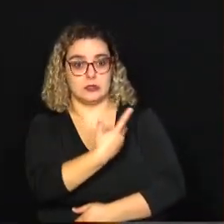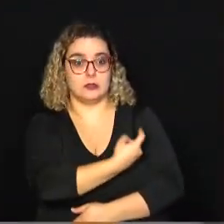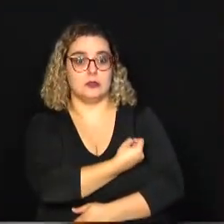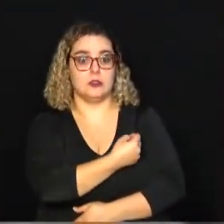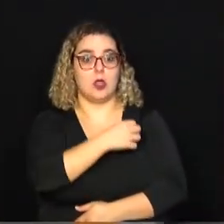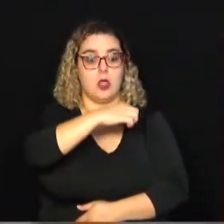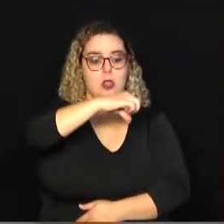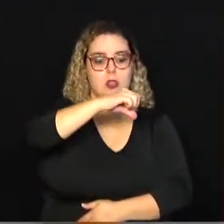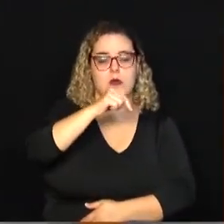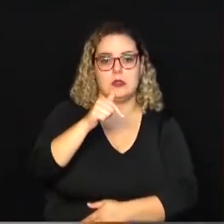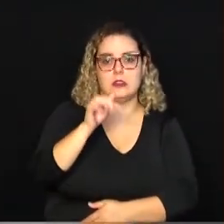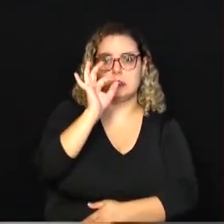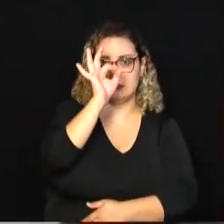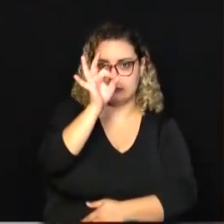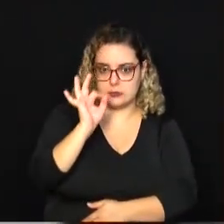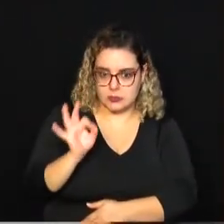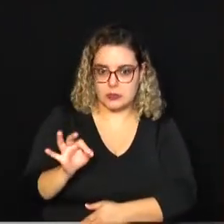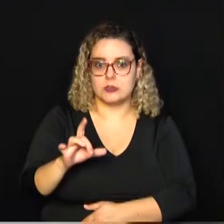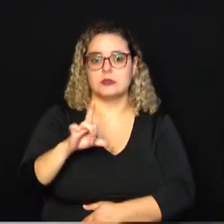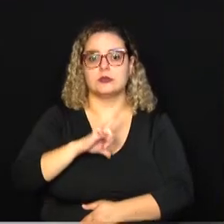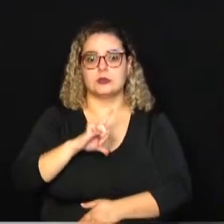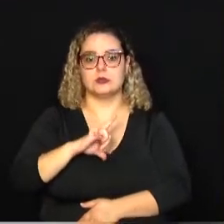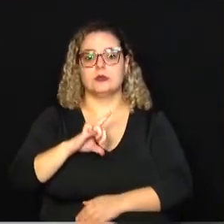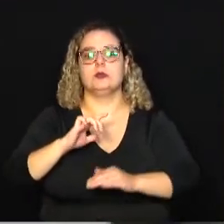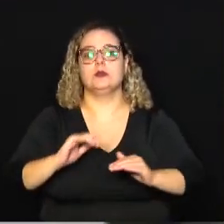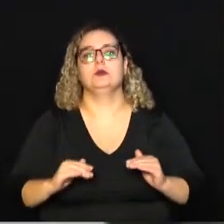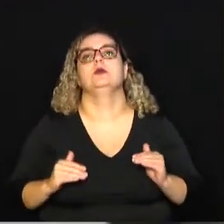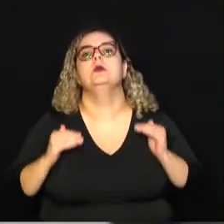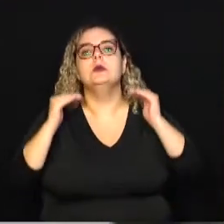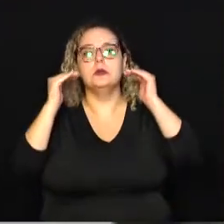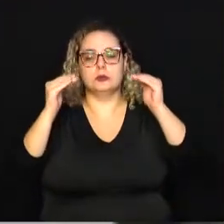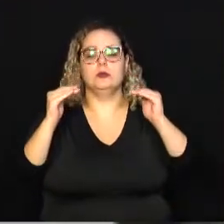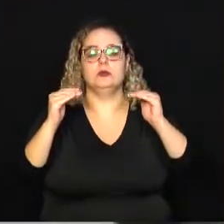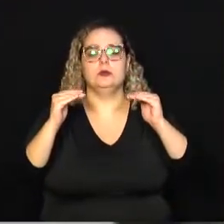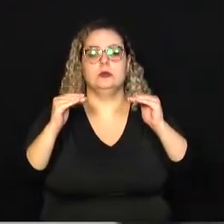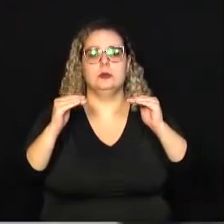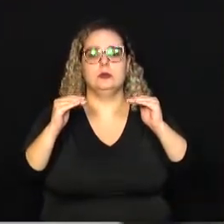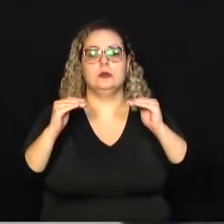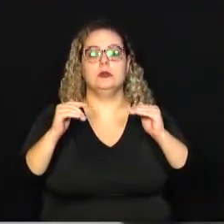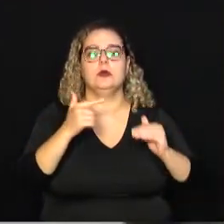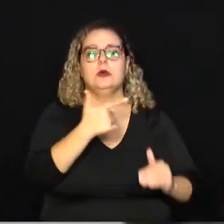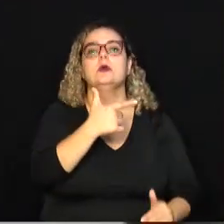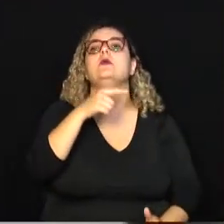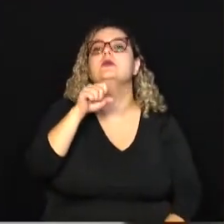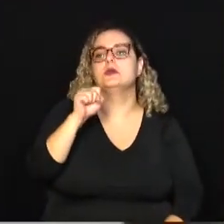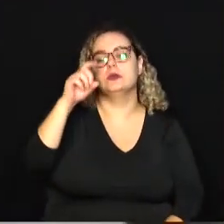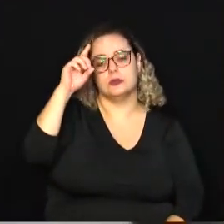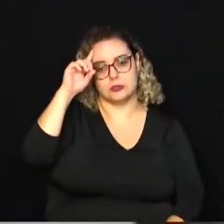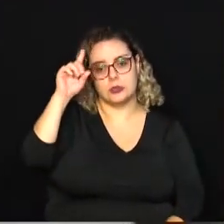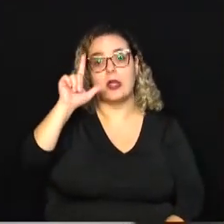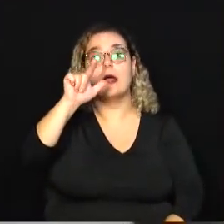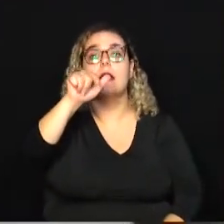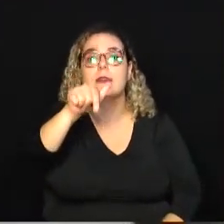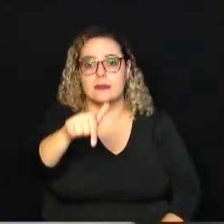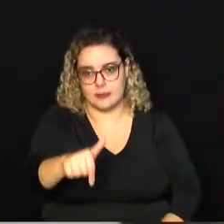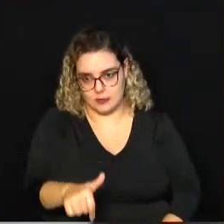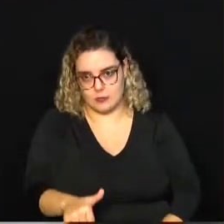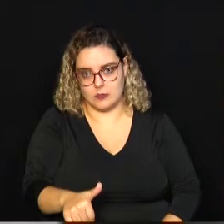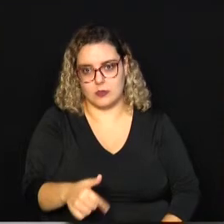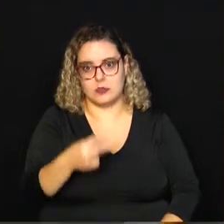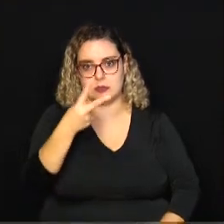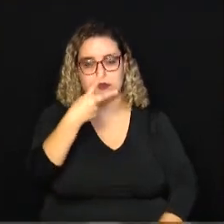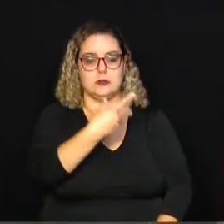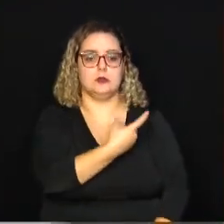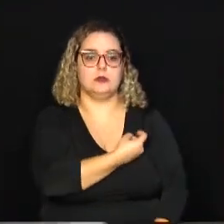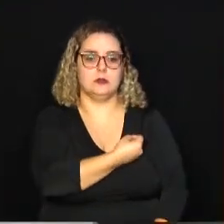97% das pessoas tinham quantidades substanciais de anticorpos com 28 dias depois da segunda dose.